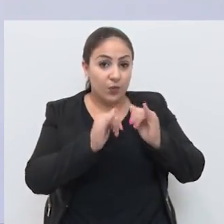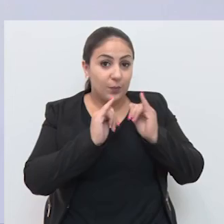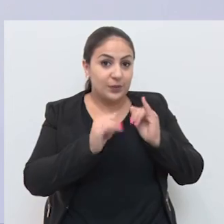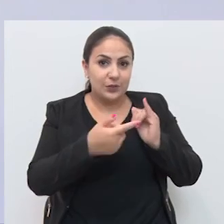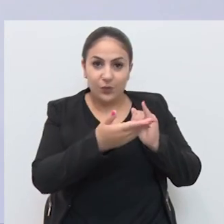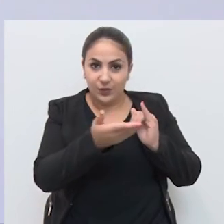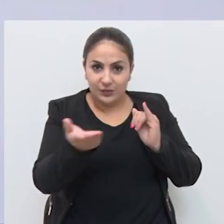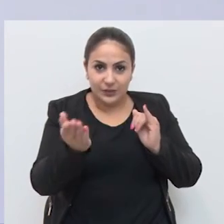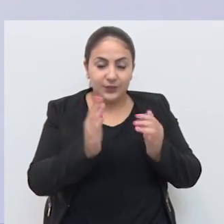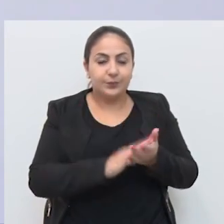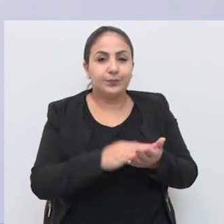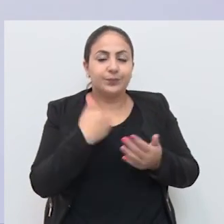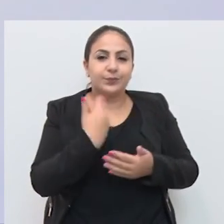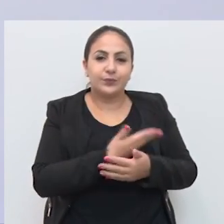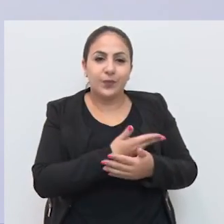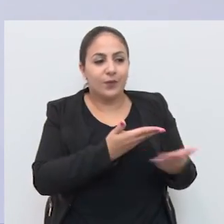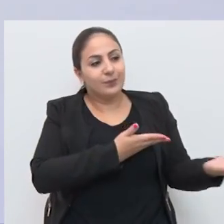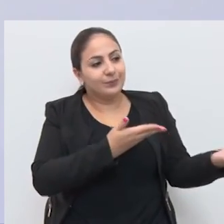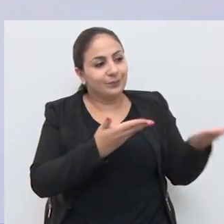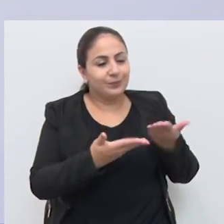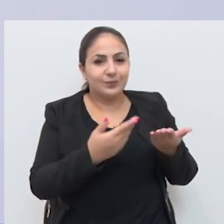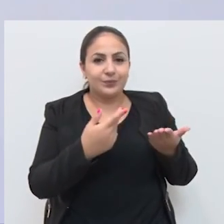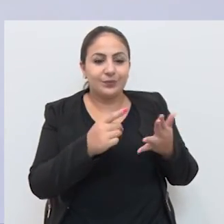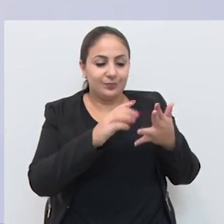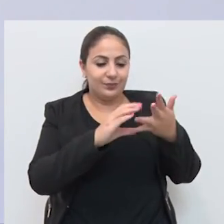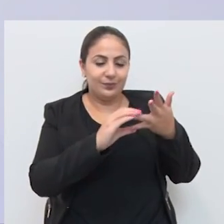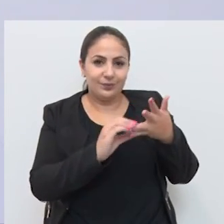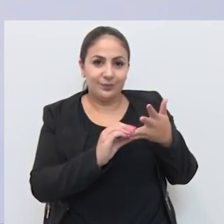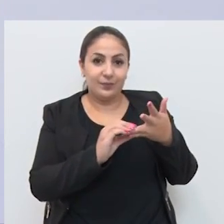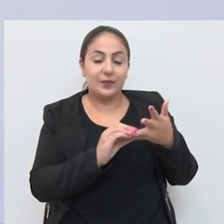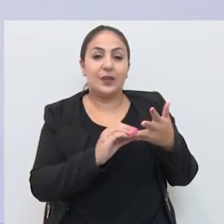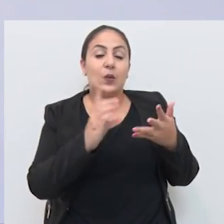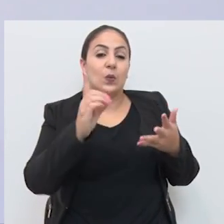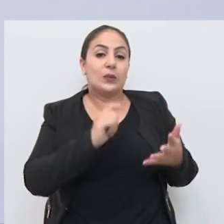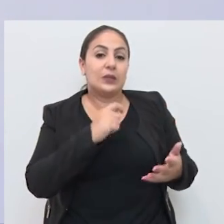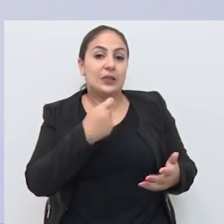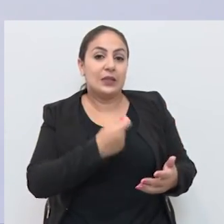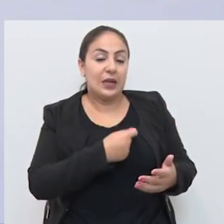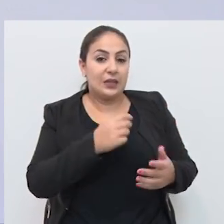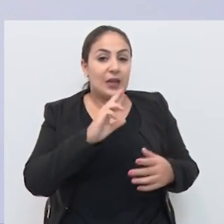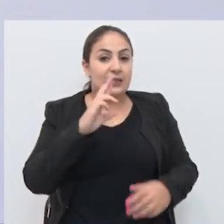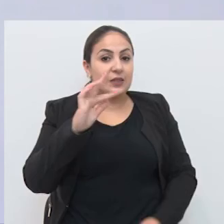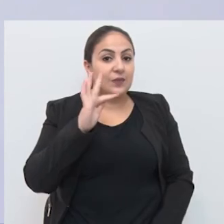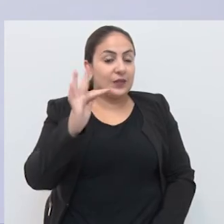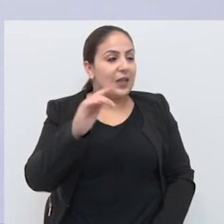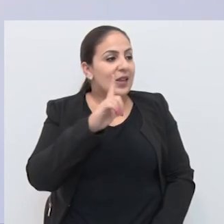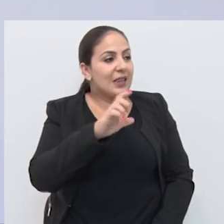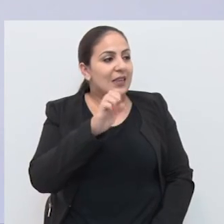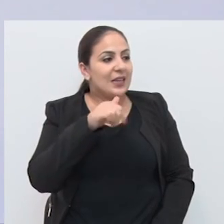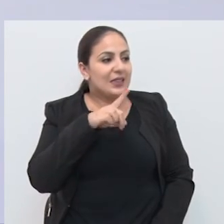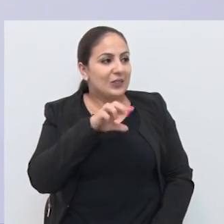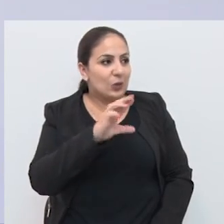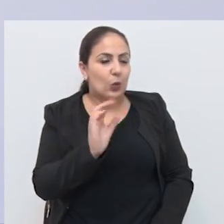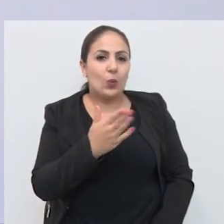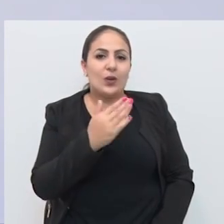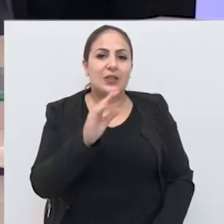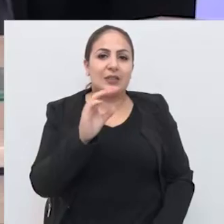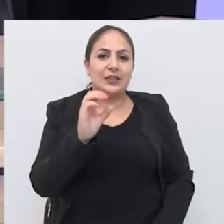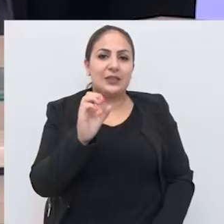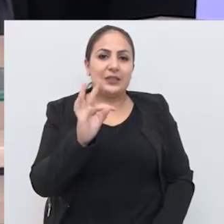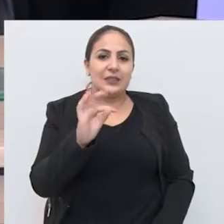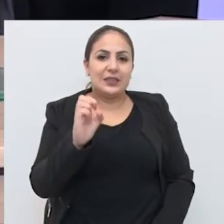ao contribuinte, eu estou recebendo neste segundo bloco do Jornal da Câmara o delegado da Receita Federal, Leandro